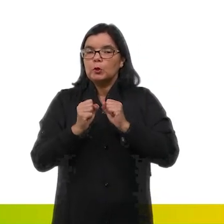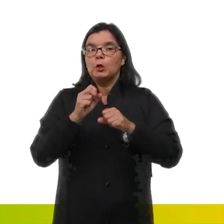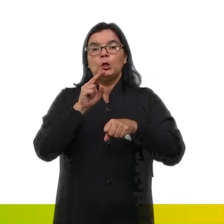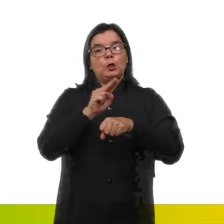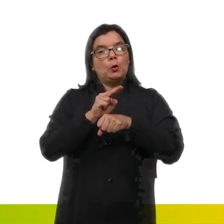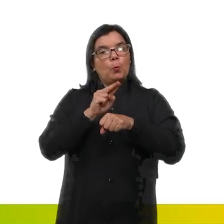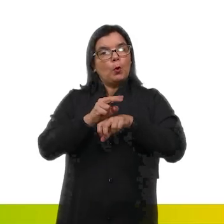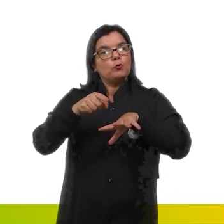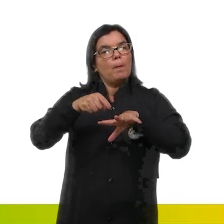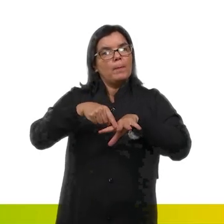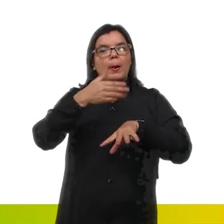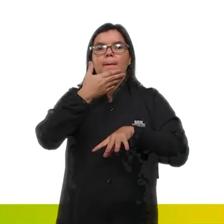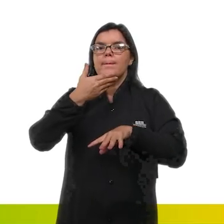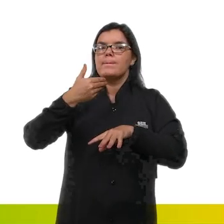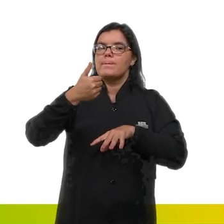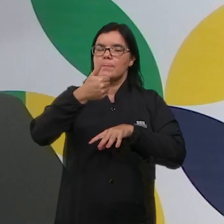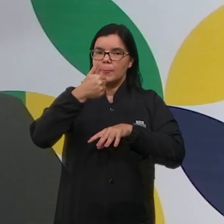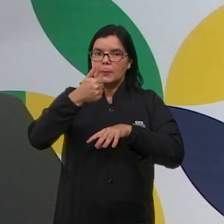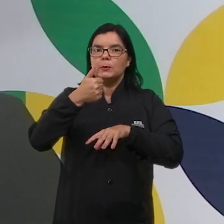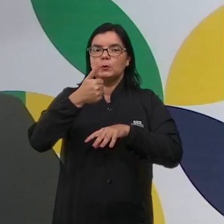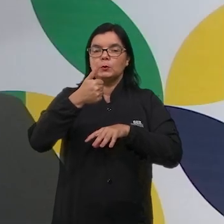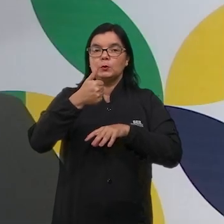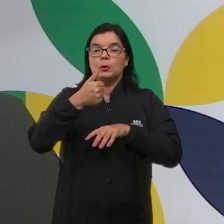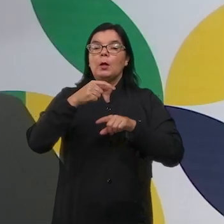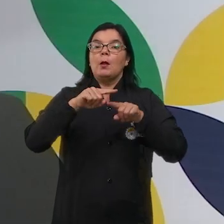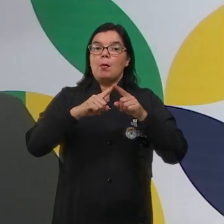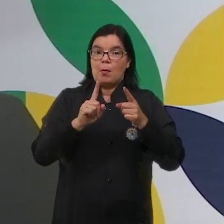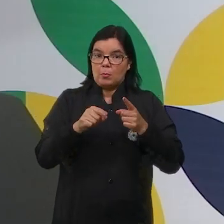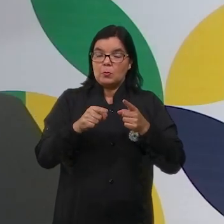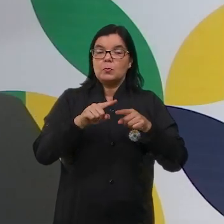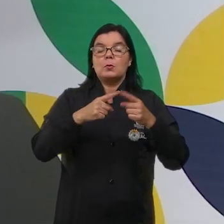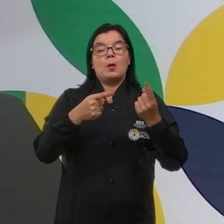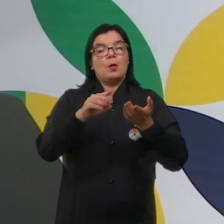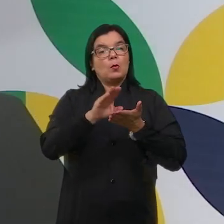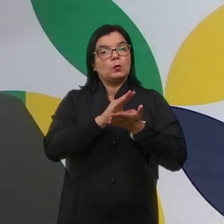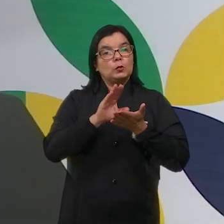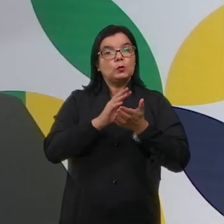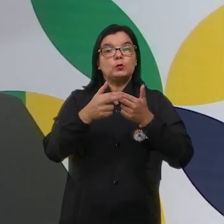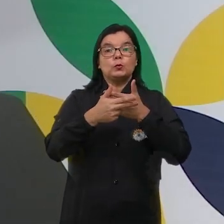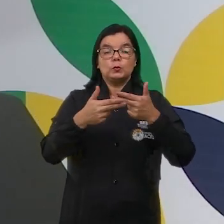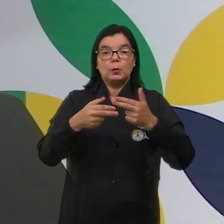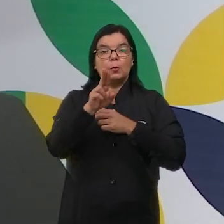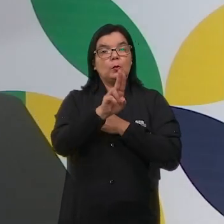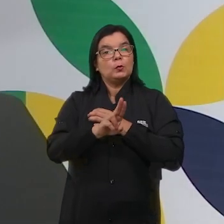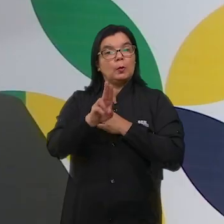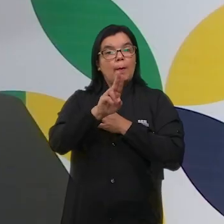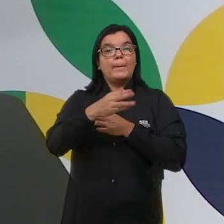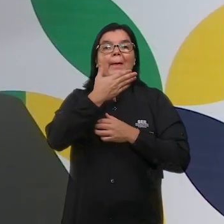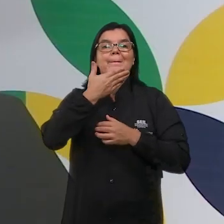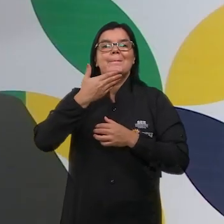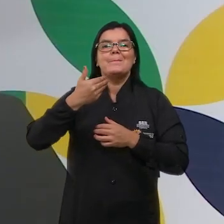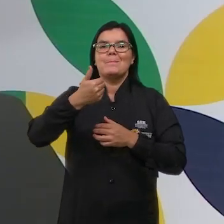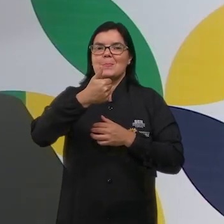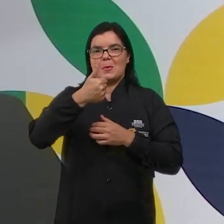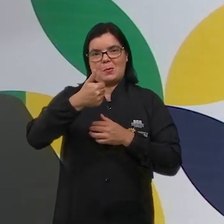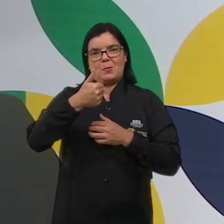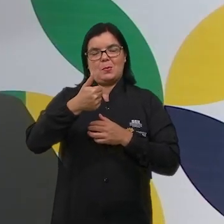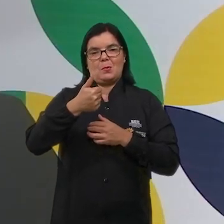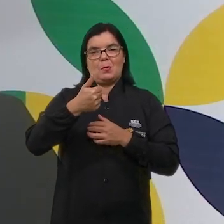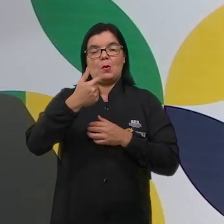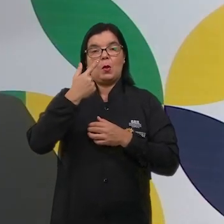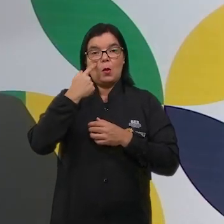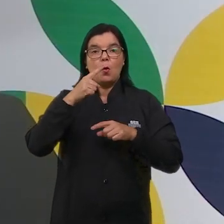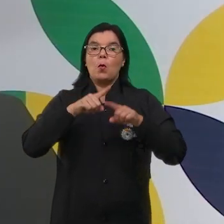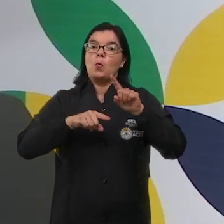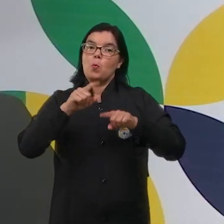e melhora o desempenho. Então, ó, recurso ergogênico, algo que eu quero utilizar para melhorar um resultado. Aí o